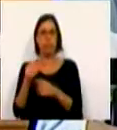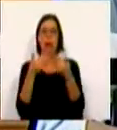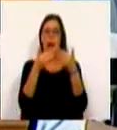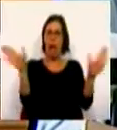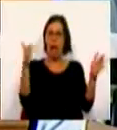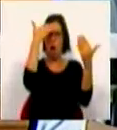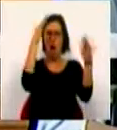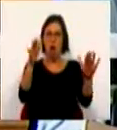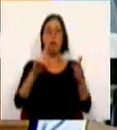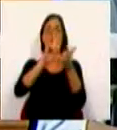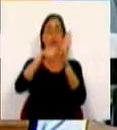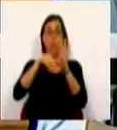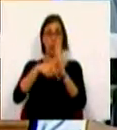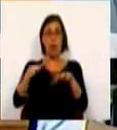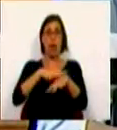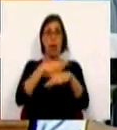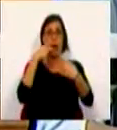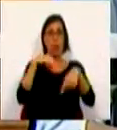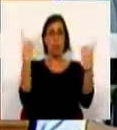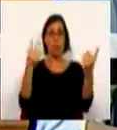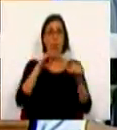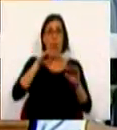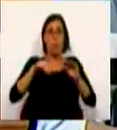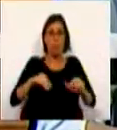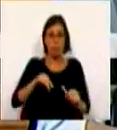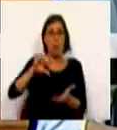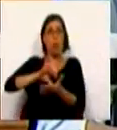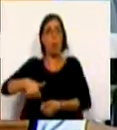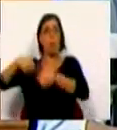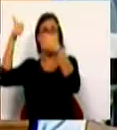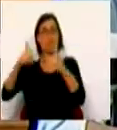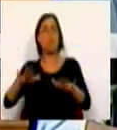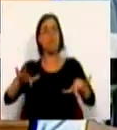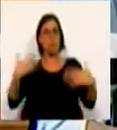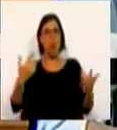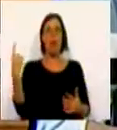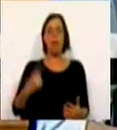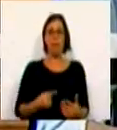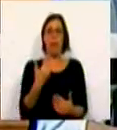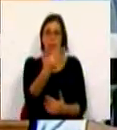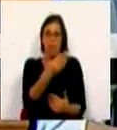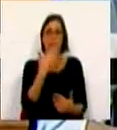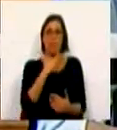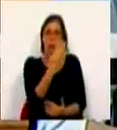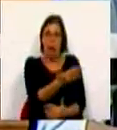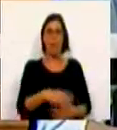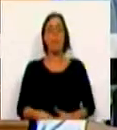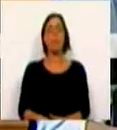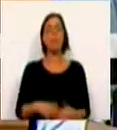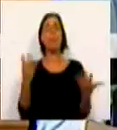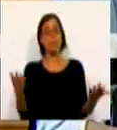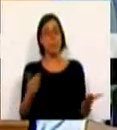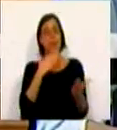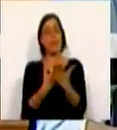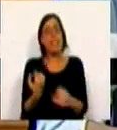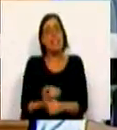aberto que os projetos da administração pública local ou central podem e devem reutilizar. A prestação